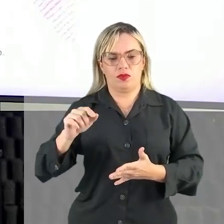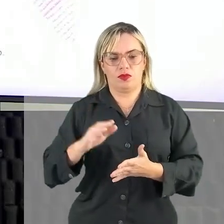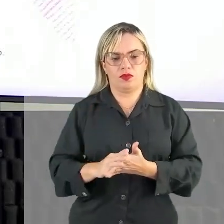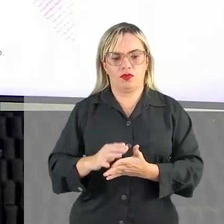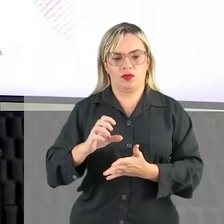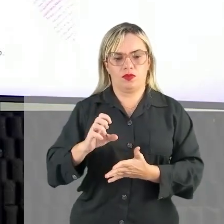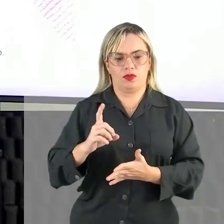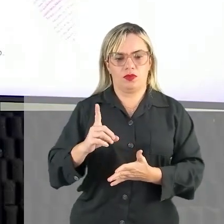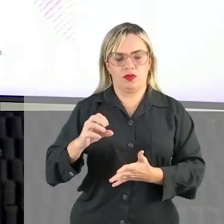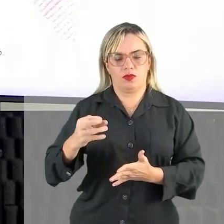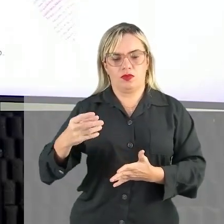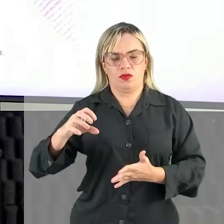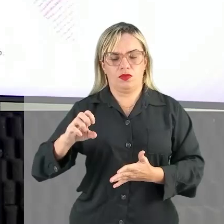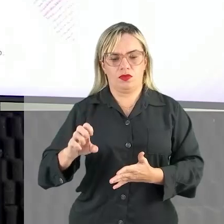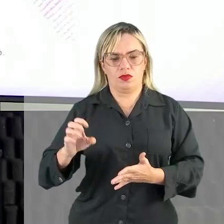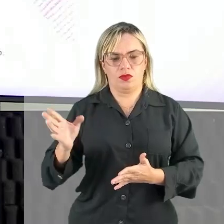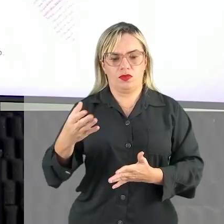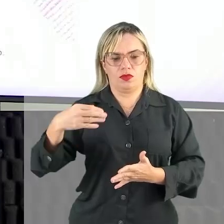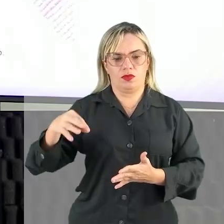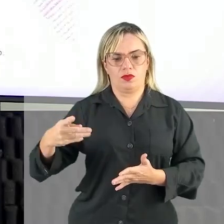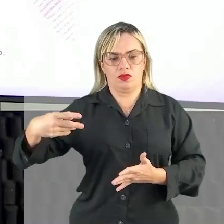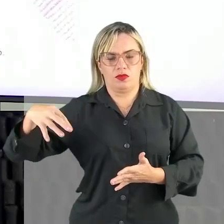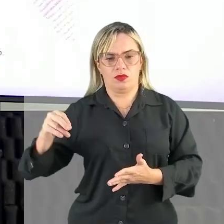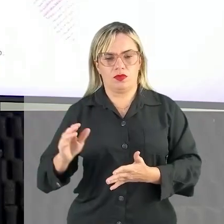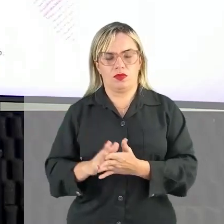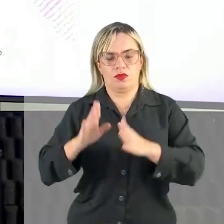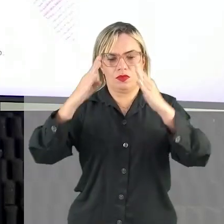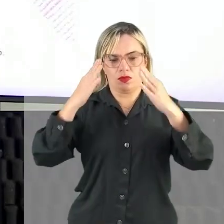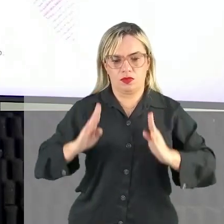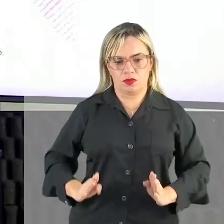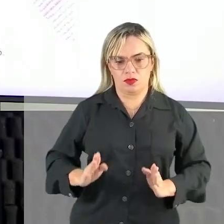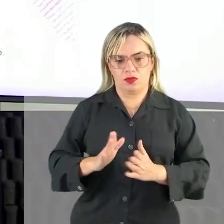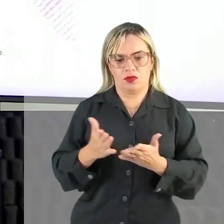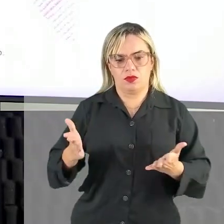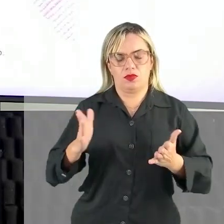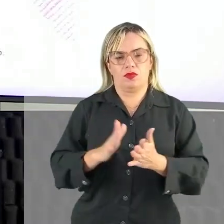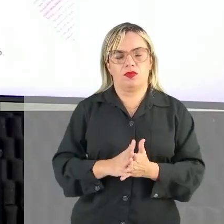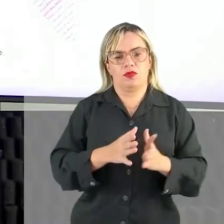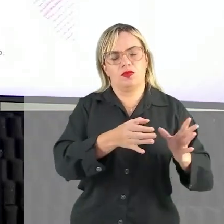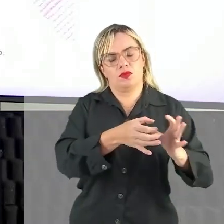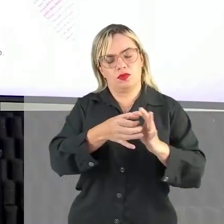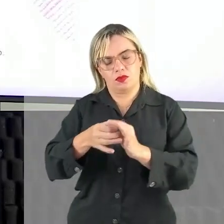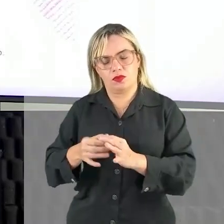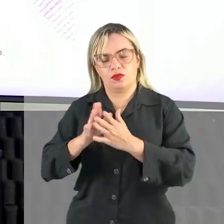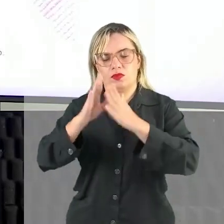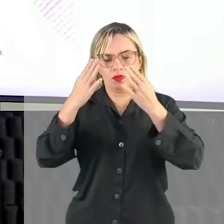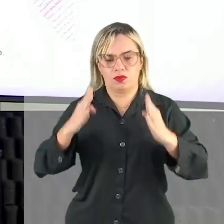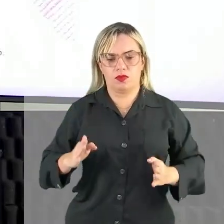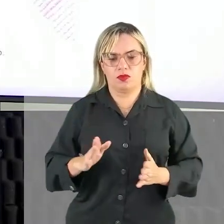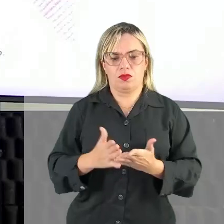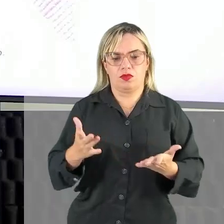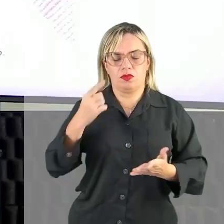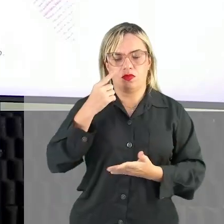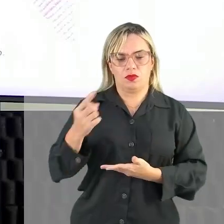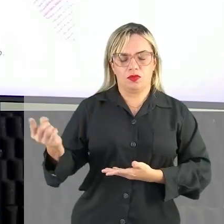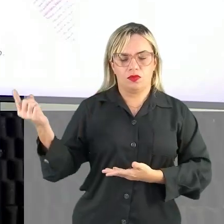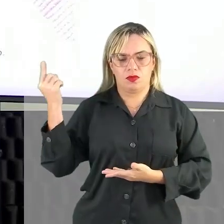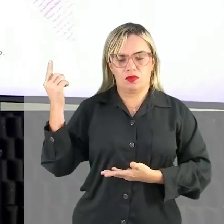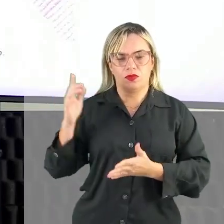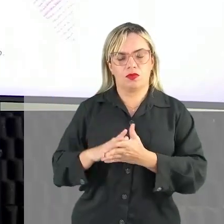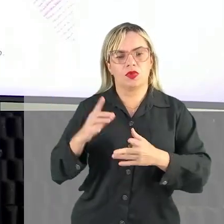de análise diante desse contexto analítico por quê Porque se você coloca só diante desse